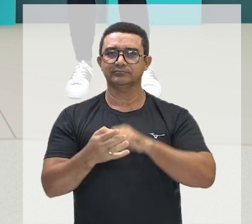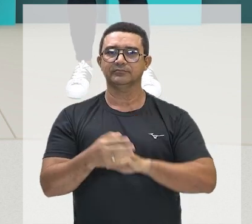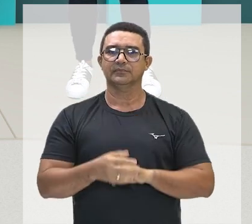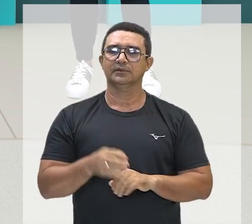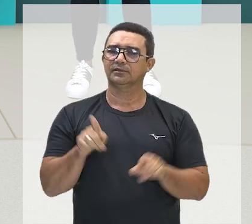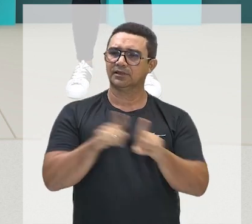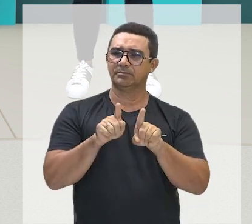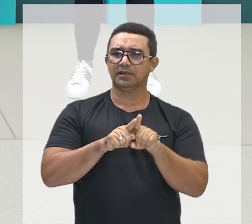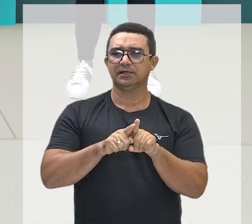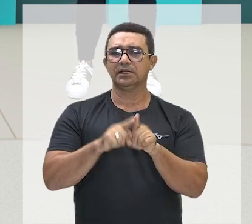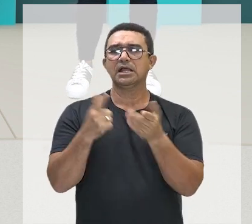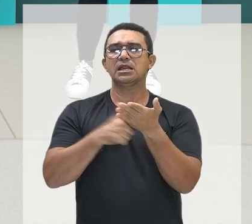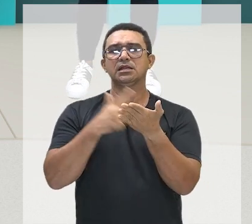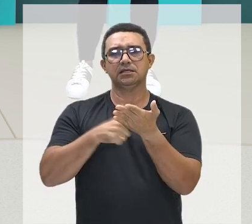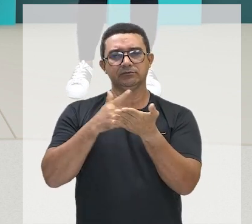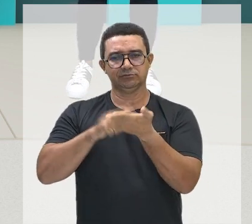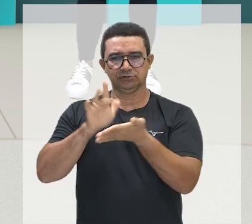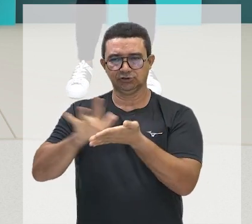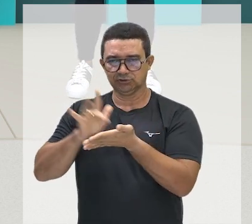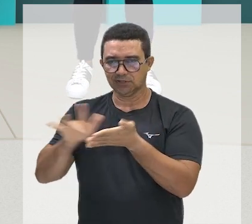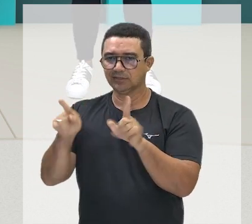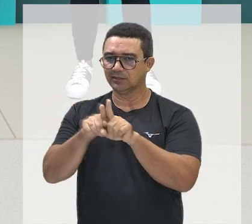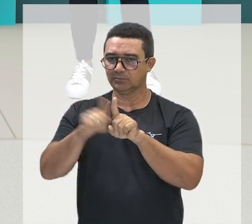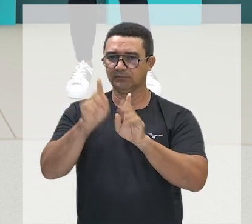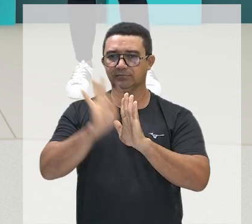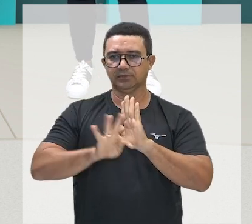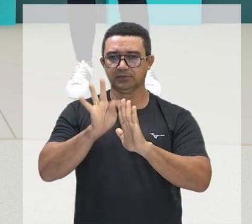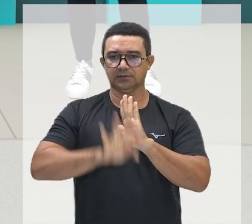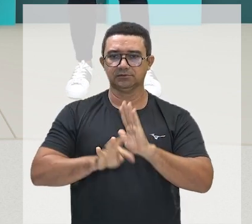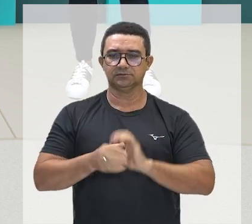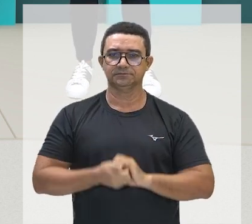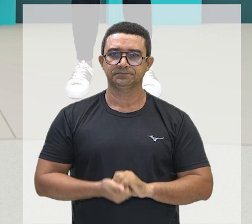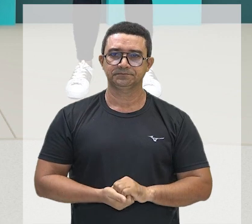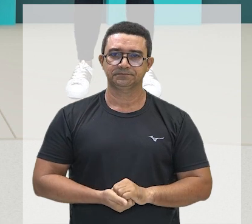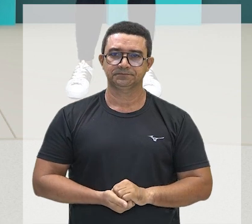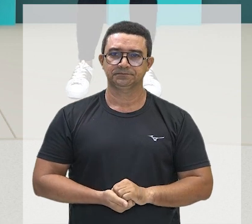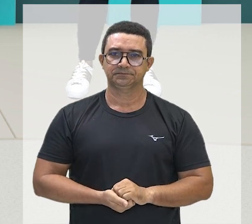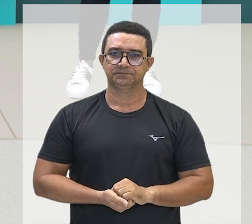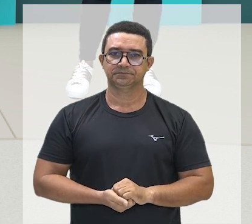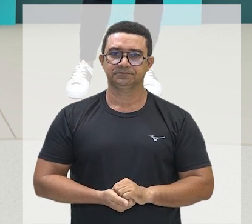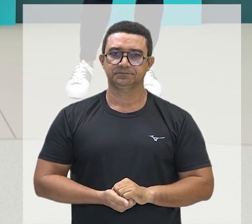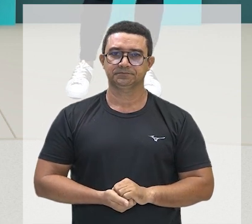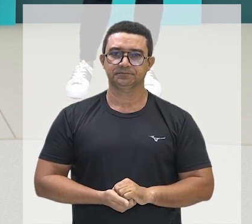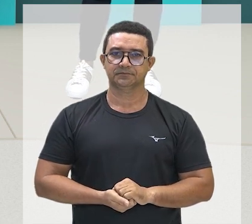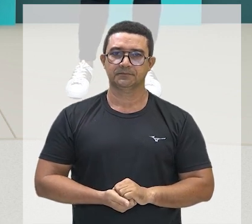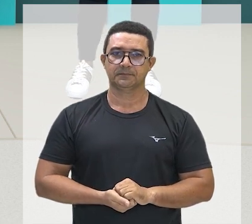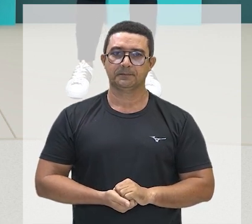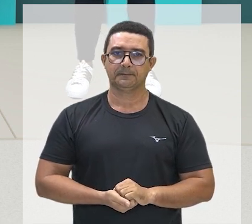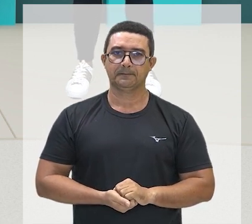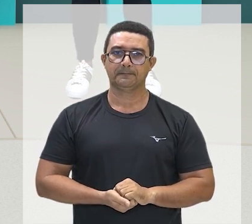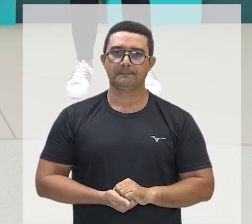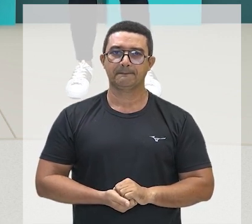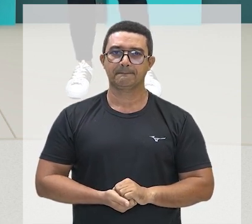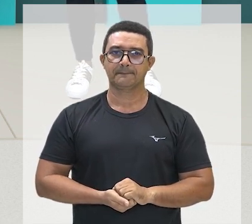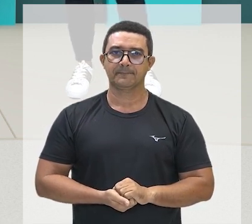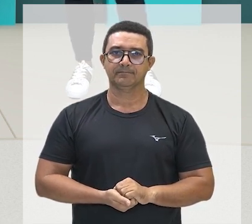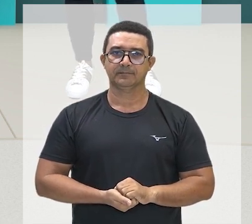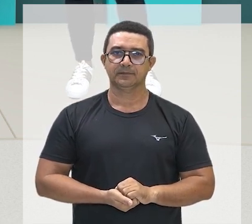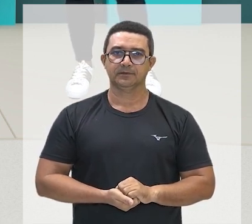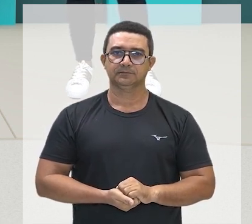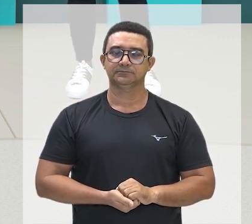digitais, né, e os textos também. E mais um exemplo aqui. Social